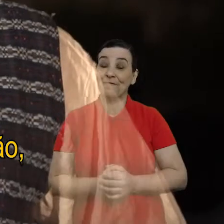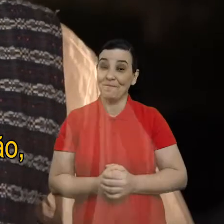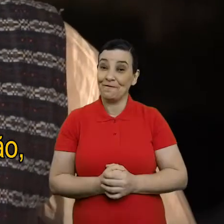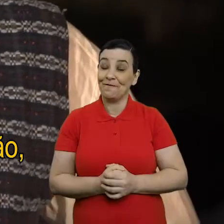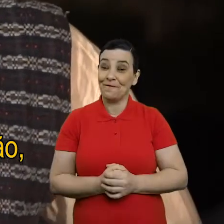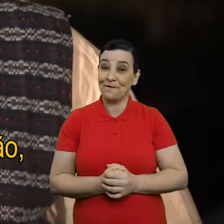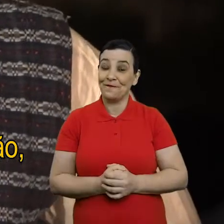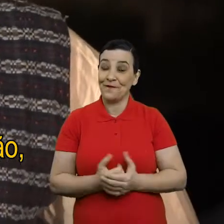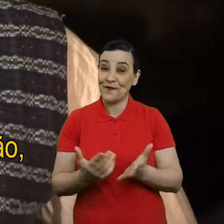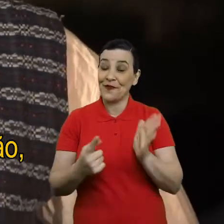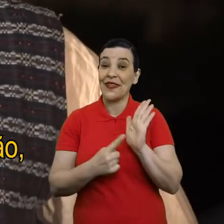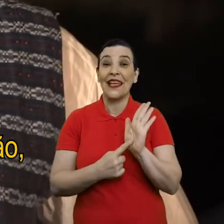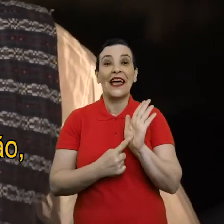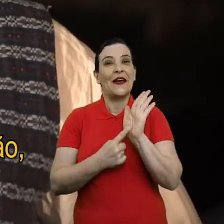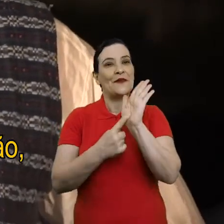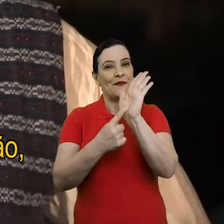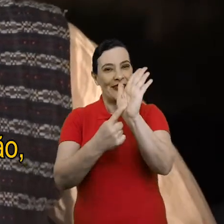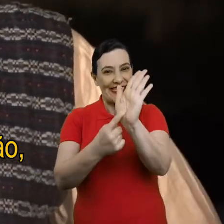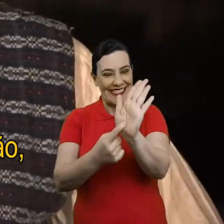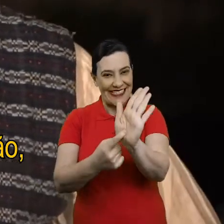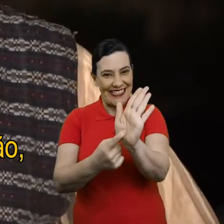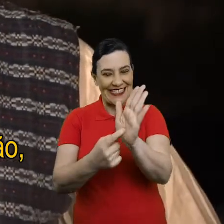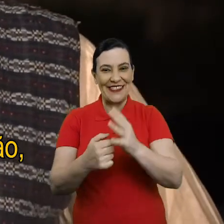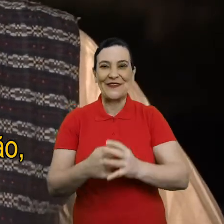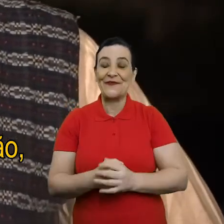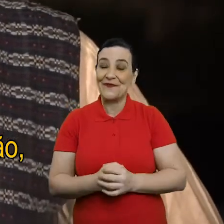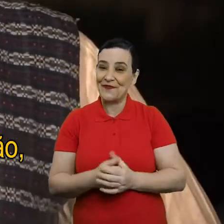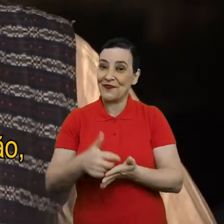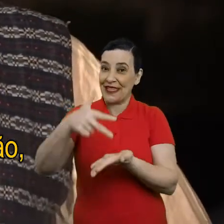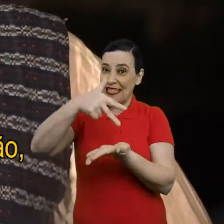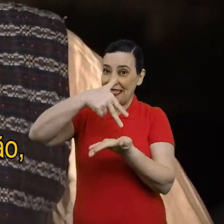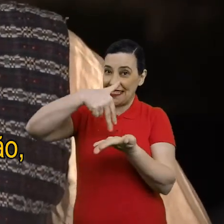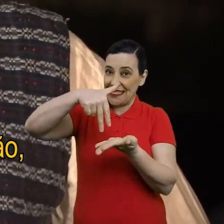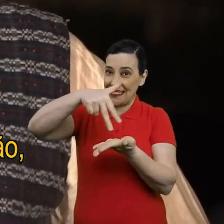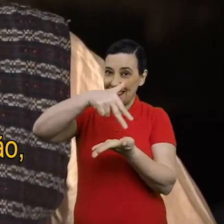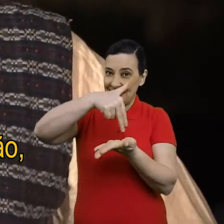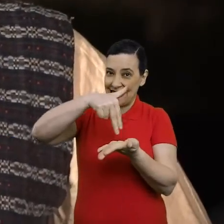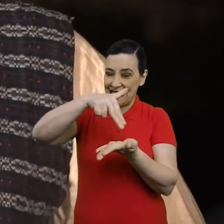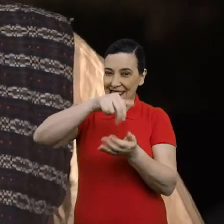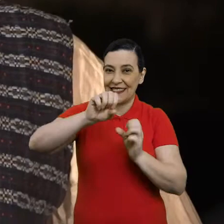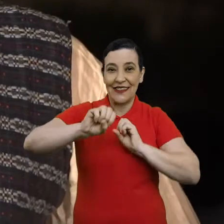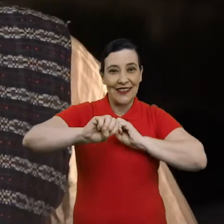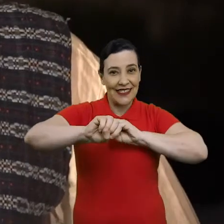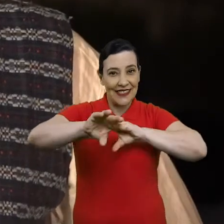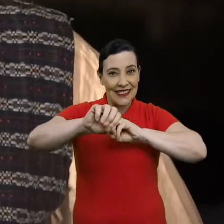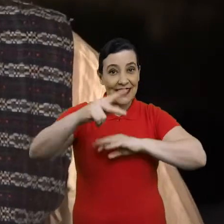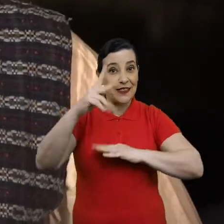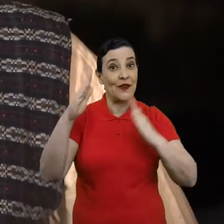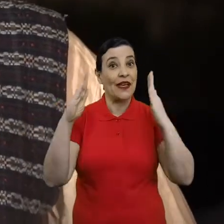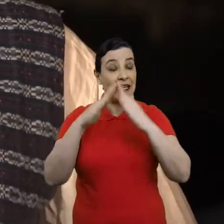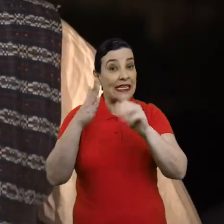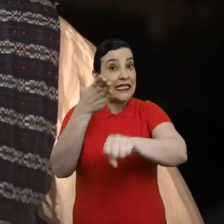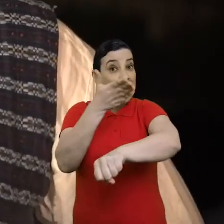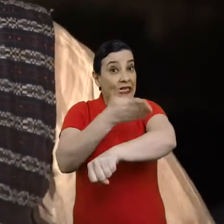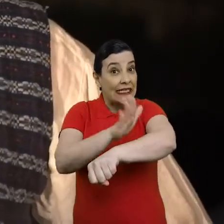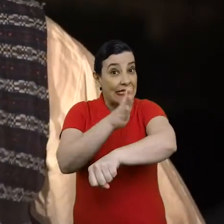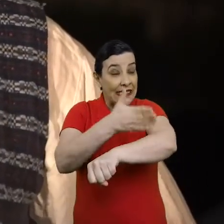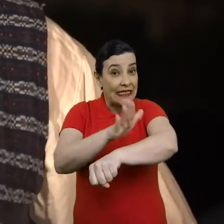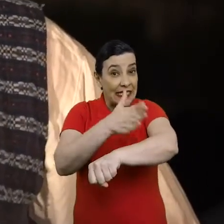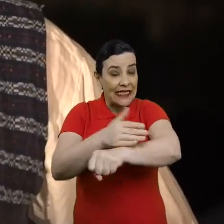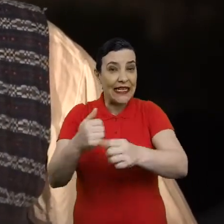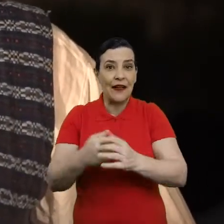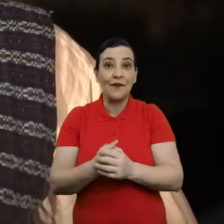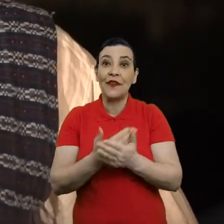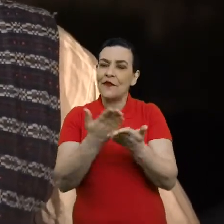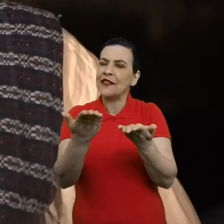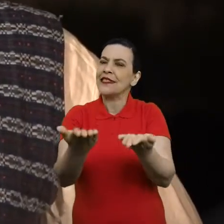Bom, pessoal, essa foi a nossa apresentação, as nossas danças e os passos para vocês poderem treinar em casa.